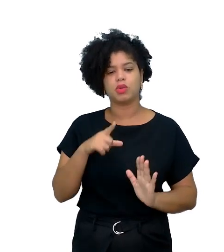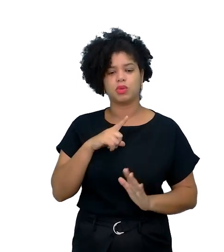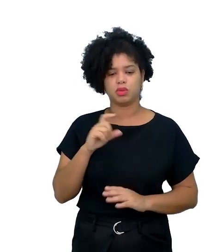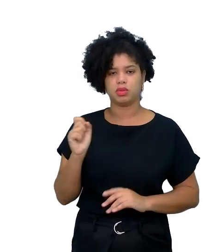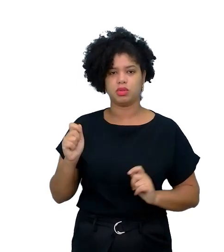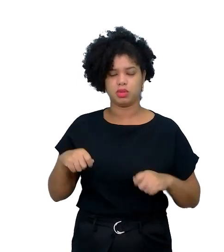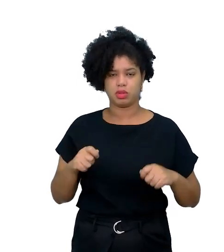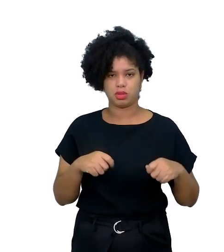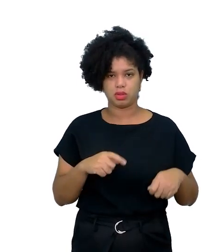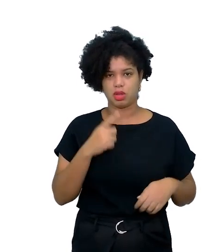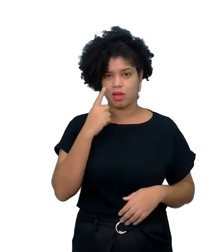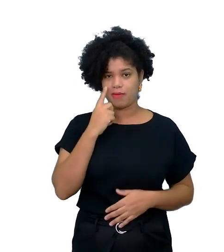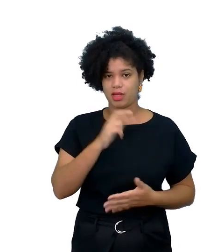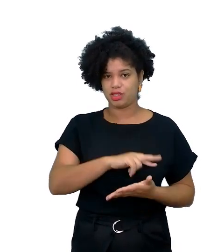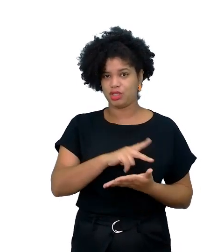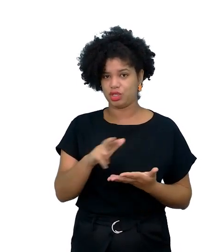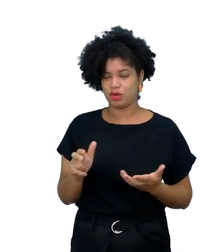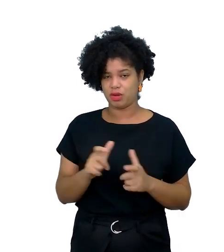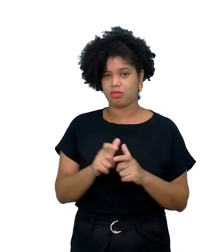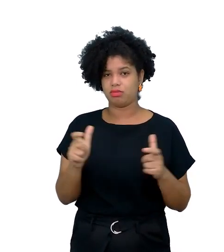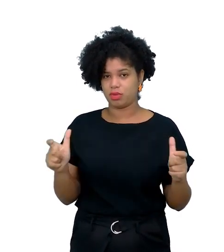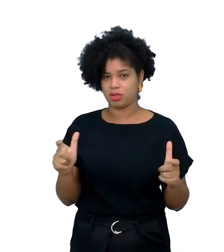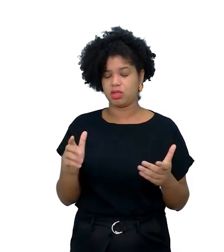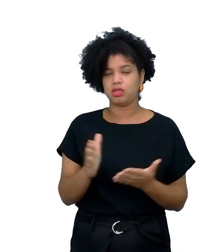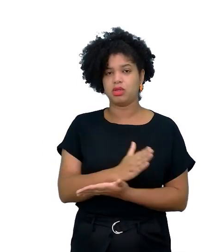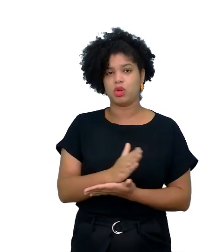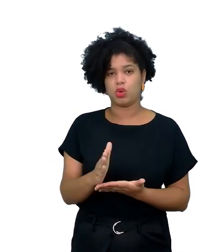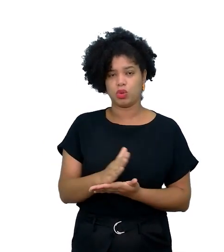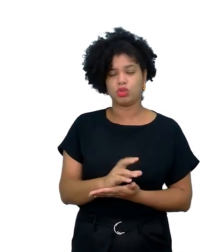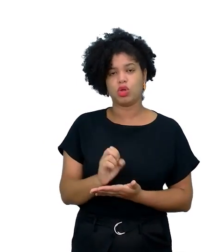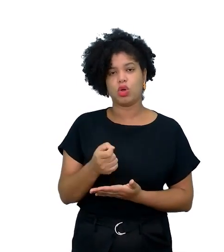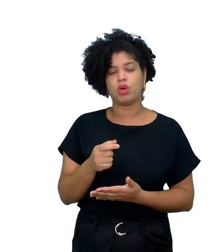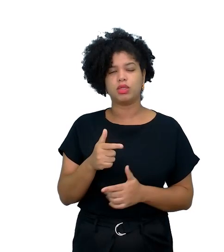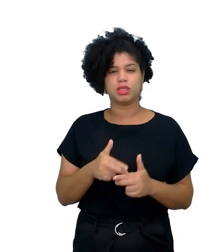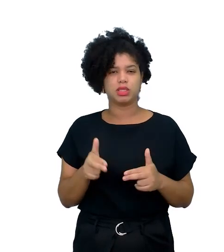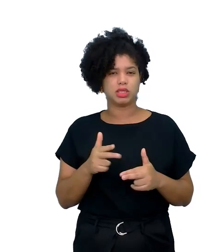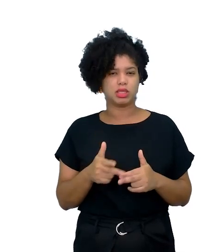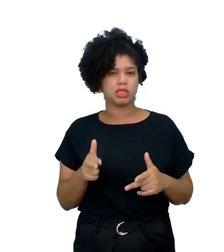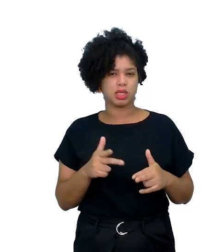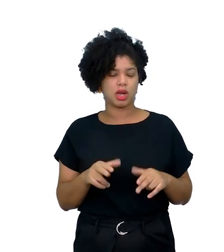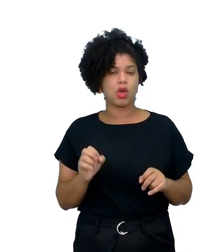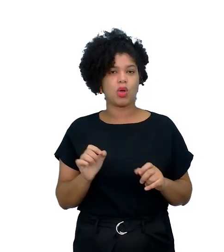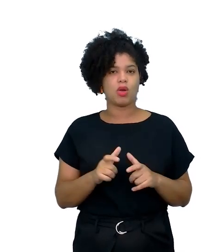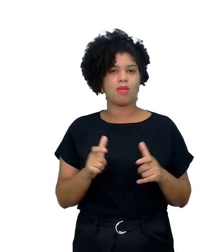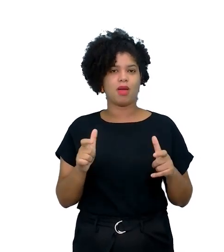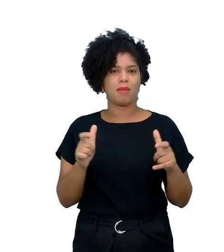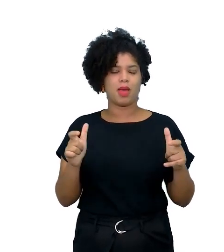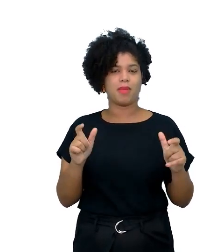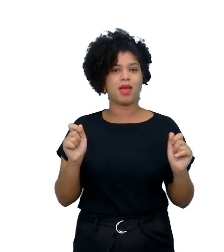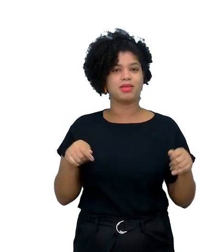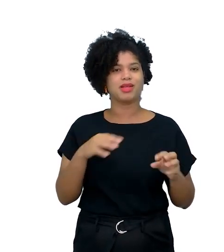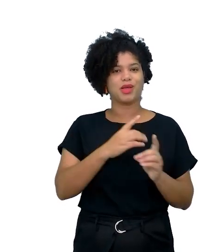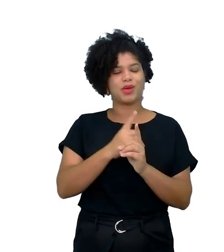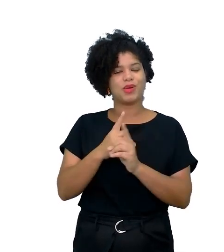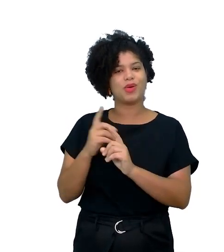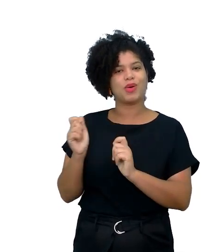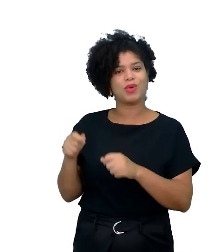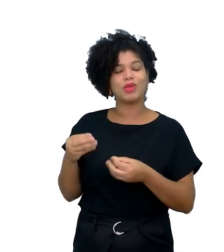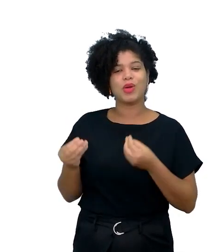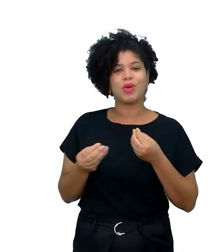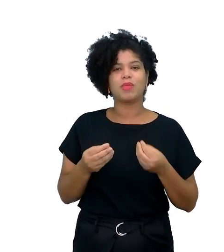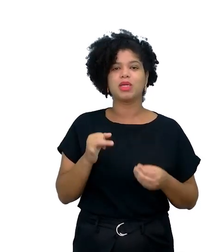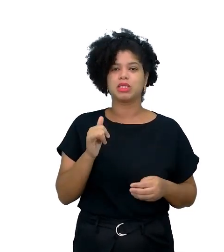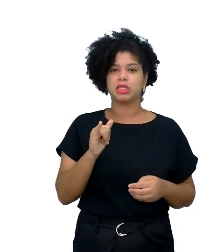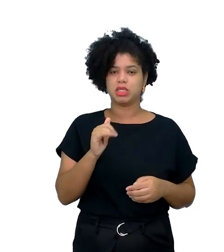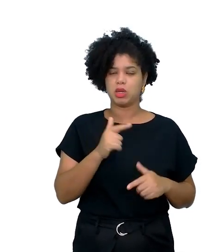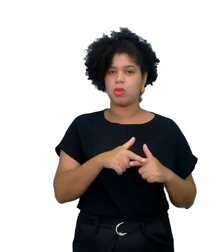seja, são grandezas discretas ou contínuas que se deseja encontrar dentro de um